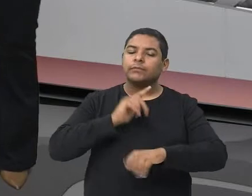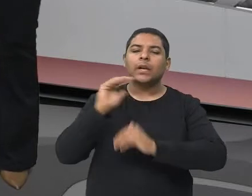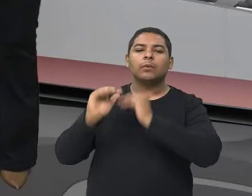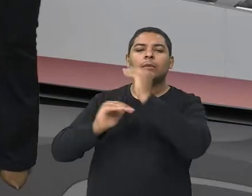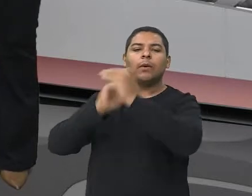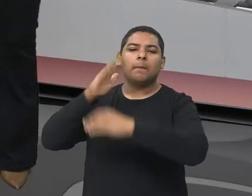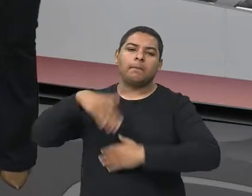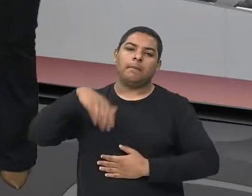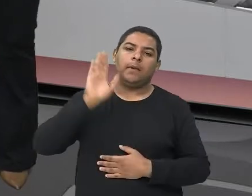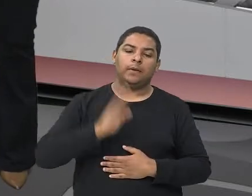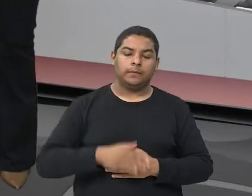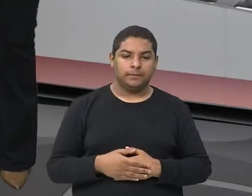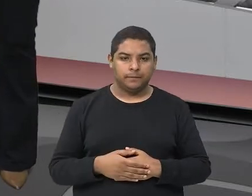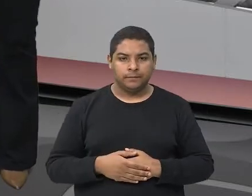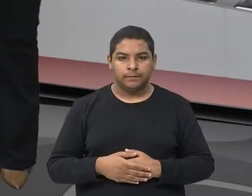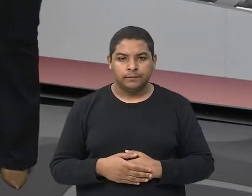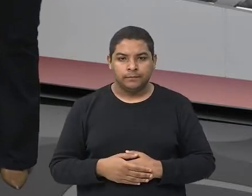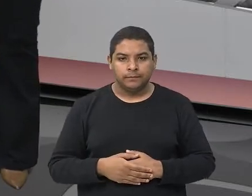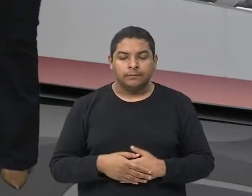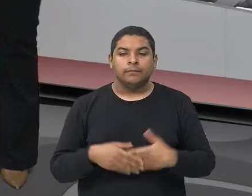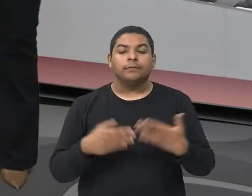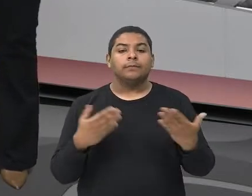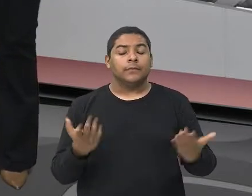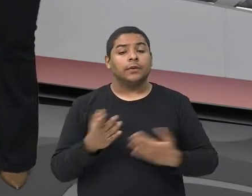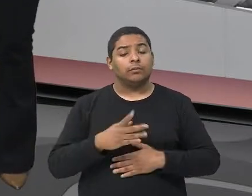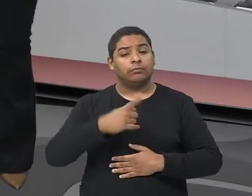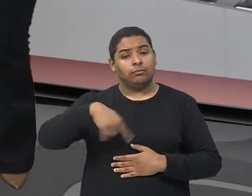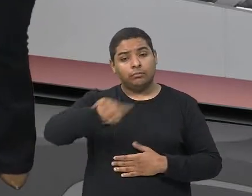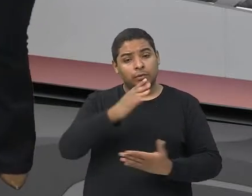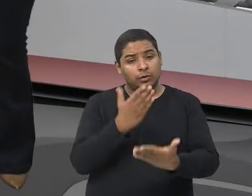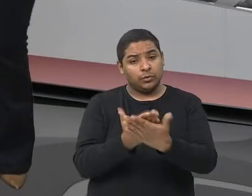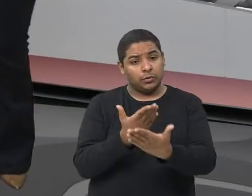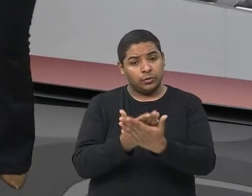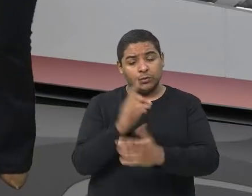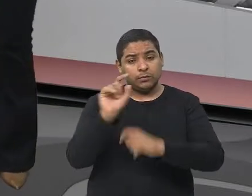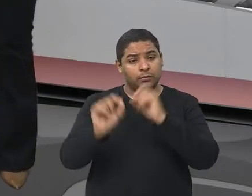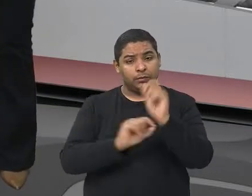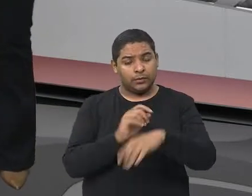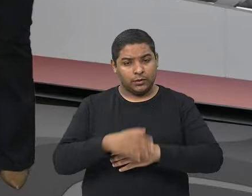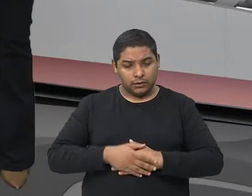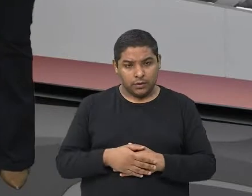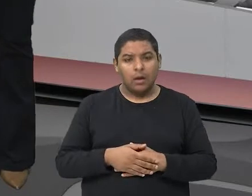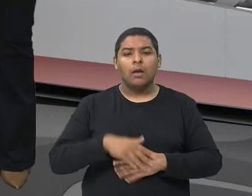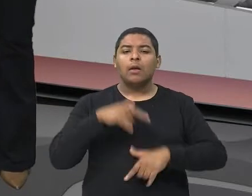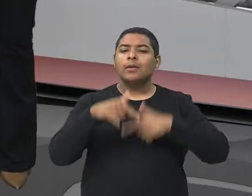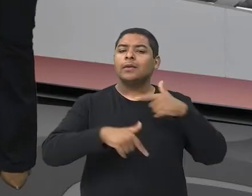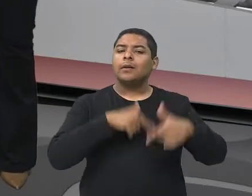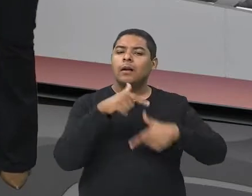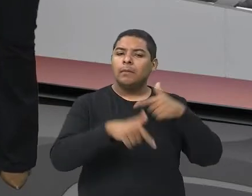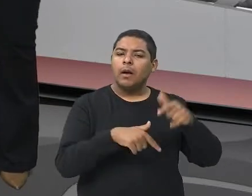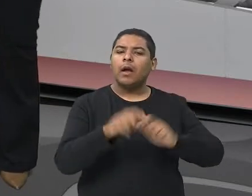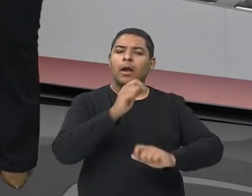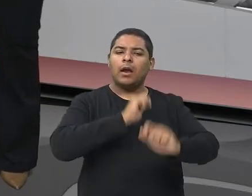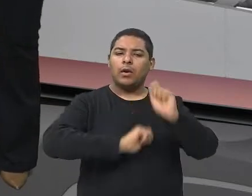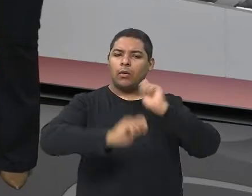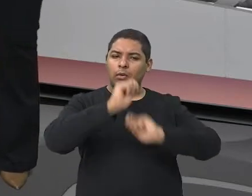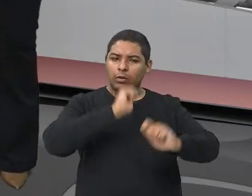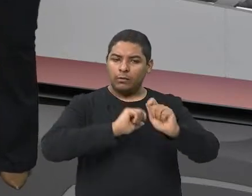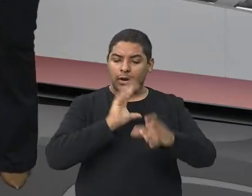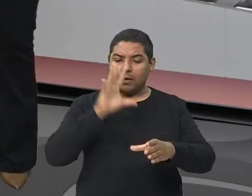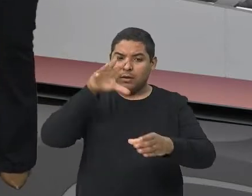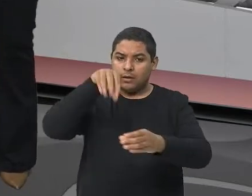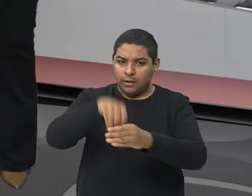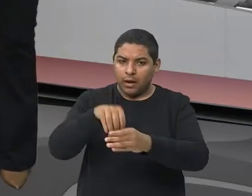tá certo, gente? Então, nós iremos estudar e verificar sobre as atividades econômicas nesse continente,